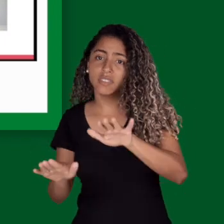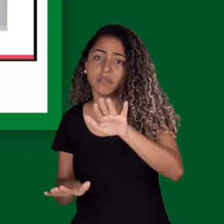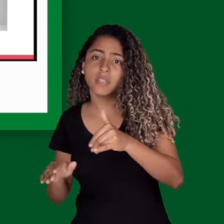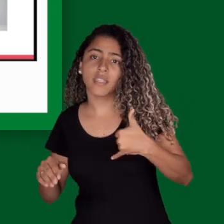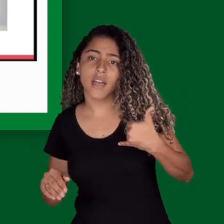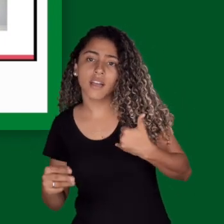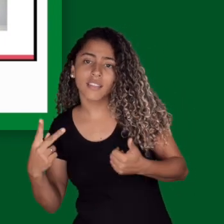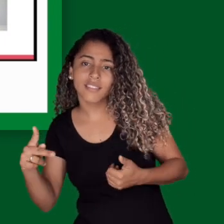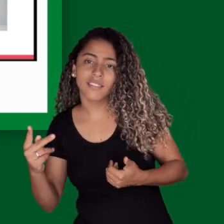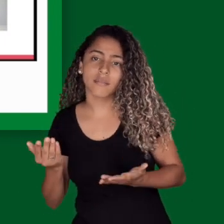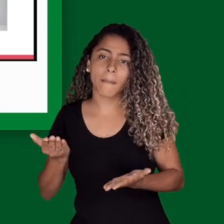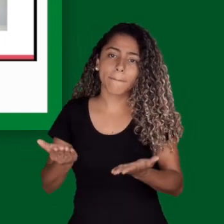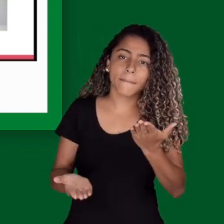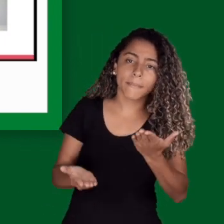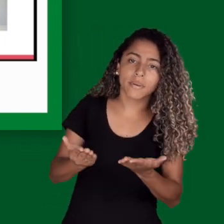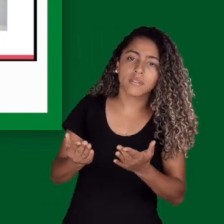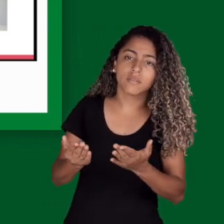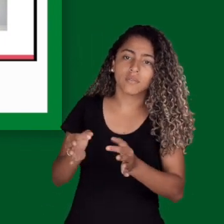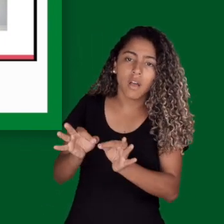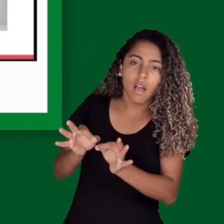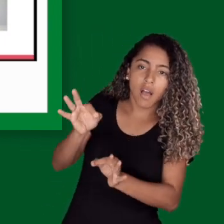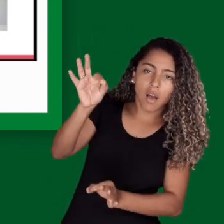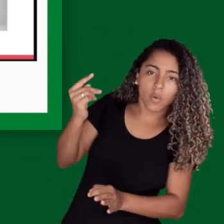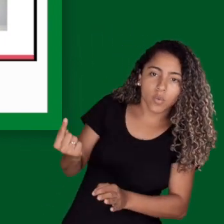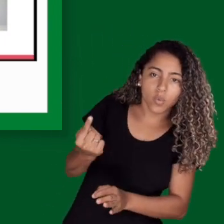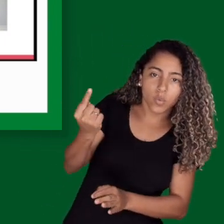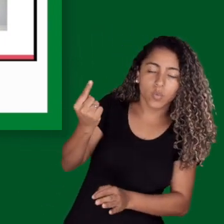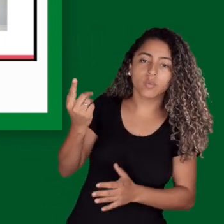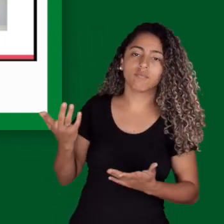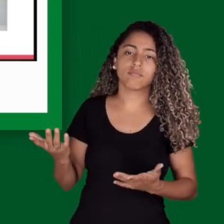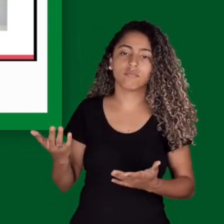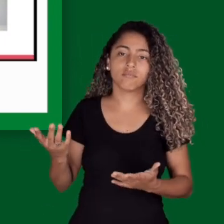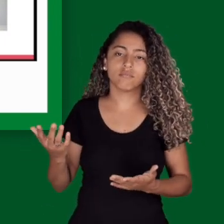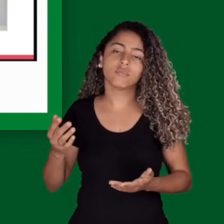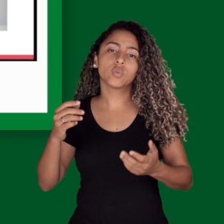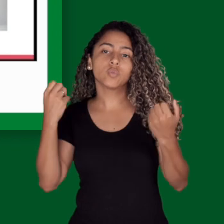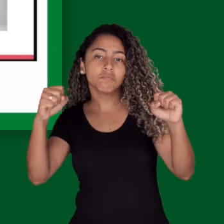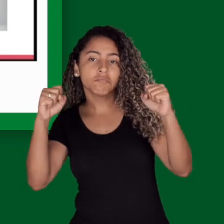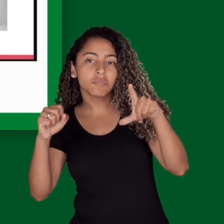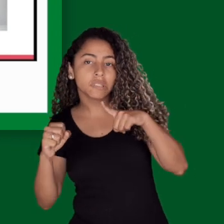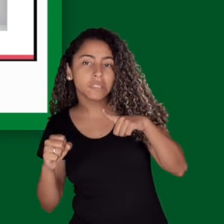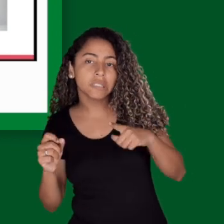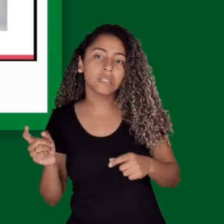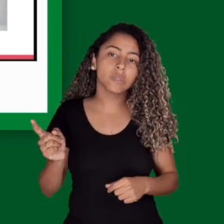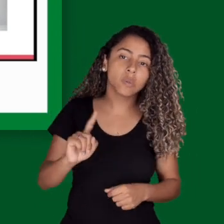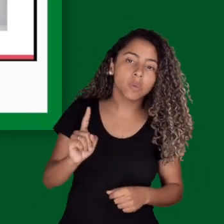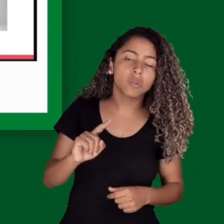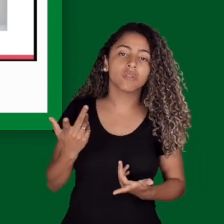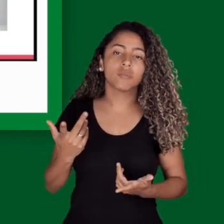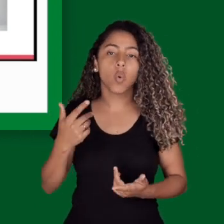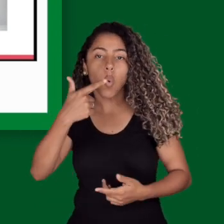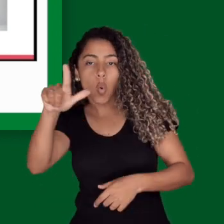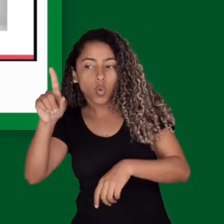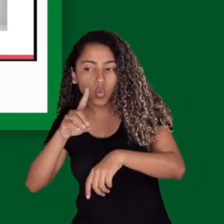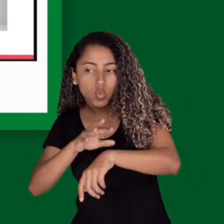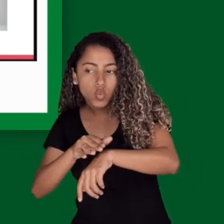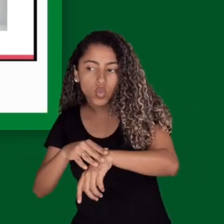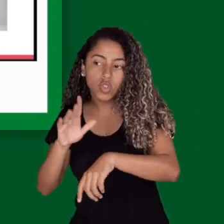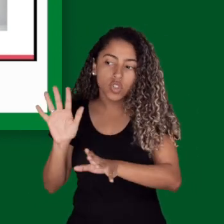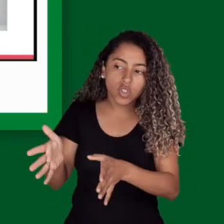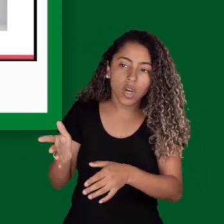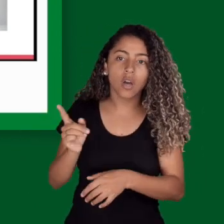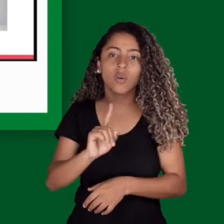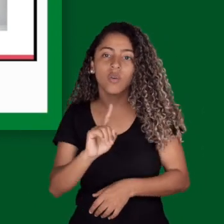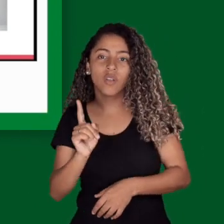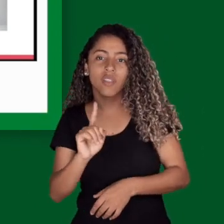né? Depende da idade, do peso, da altura, do nível de atividade física, se há presença de outra doença. É